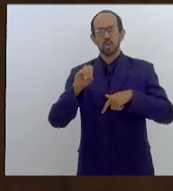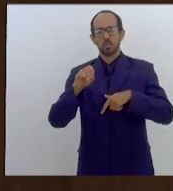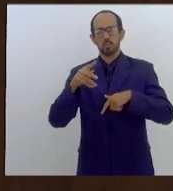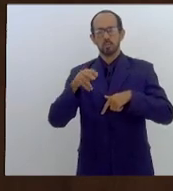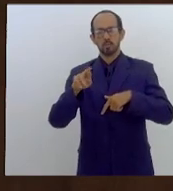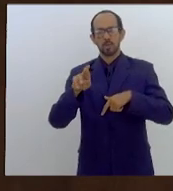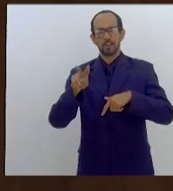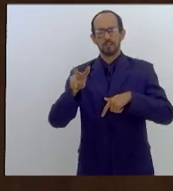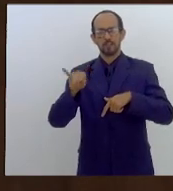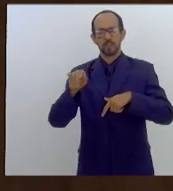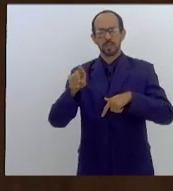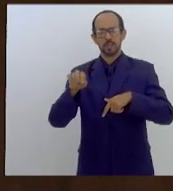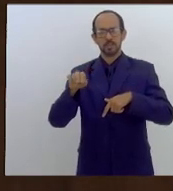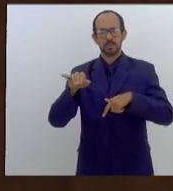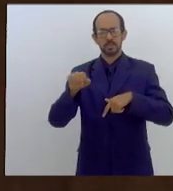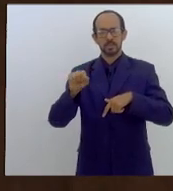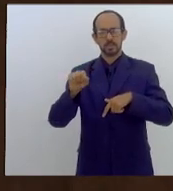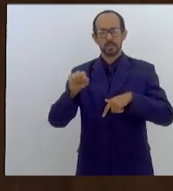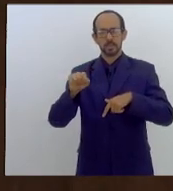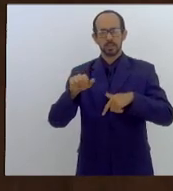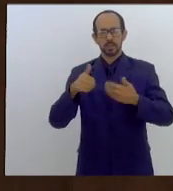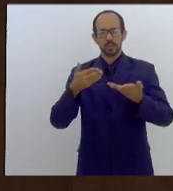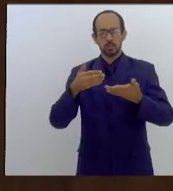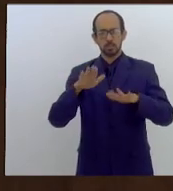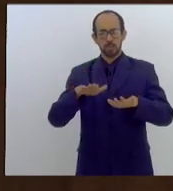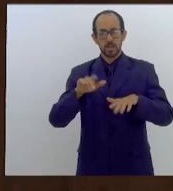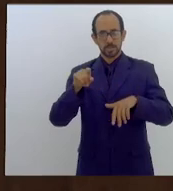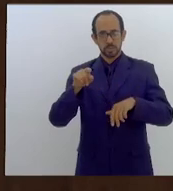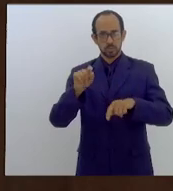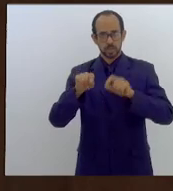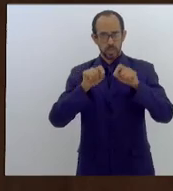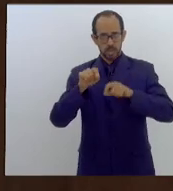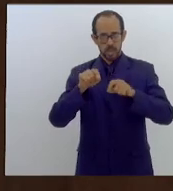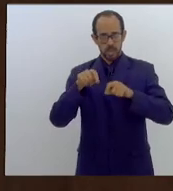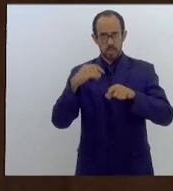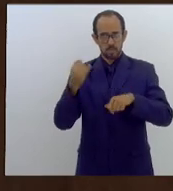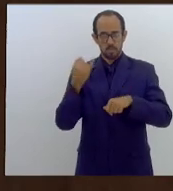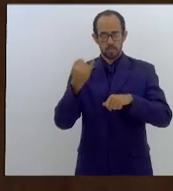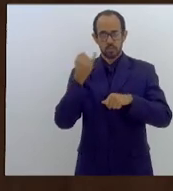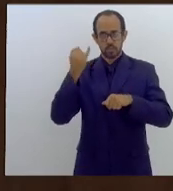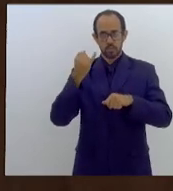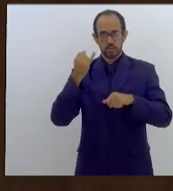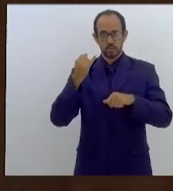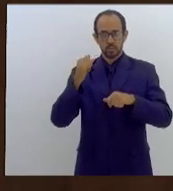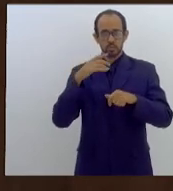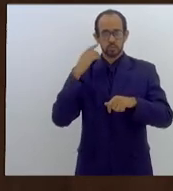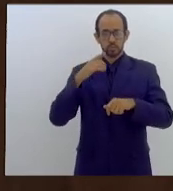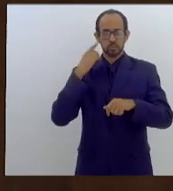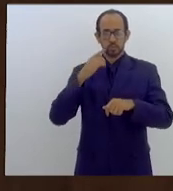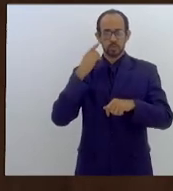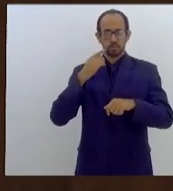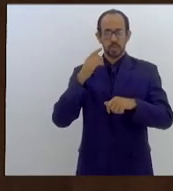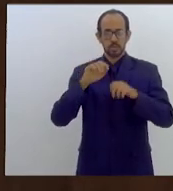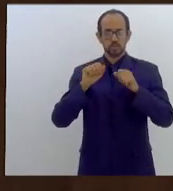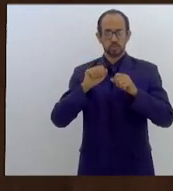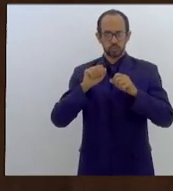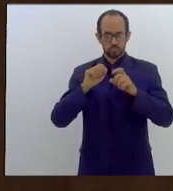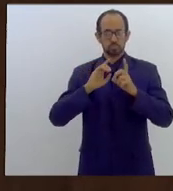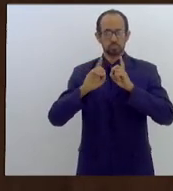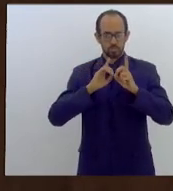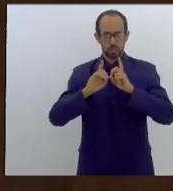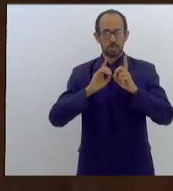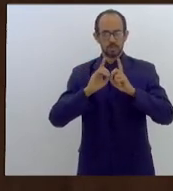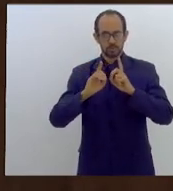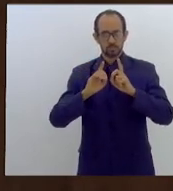Rio Previdência. Mas é fundamental, presidente, que o Parlamento faça esse debate o quanto antes. Eu